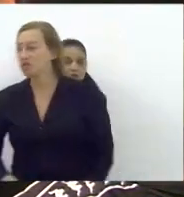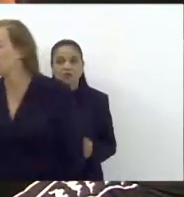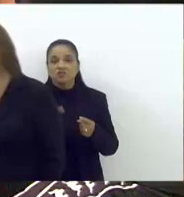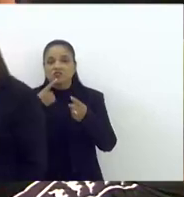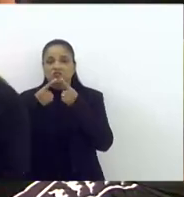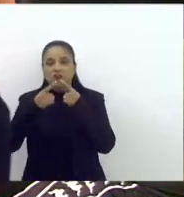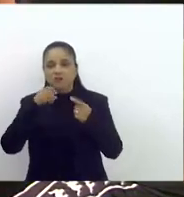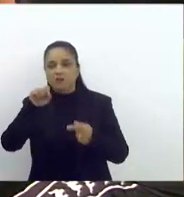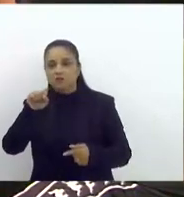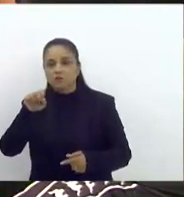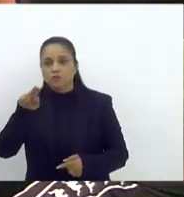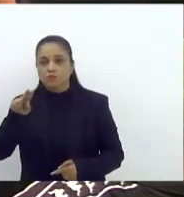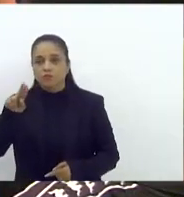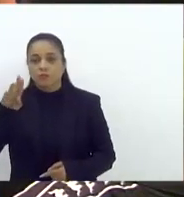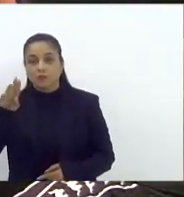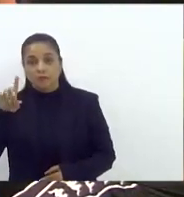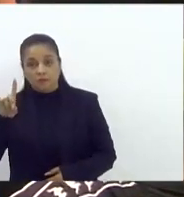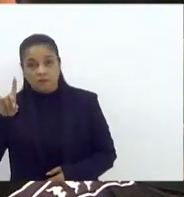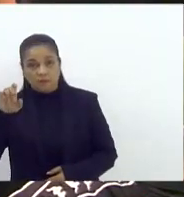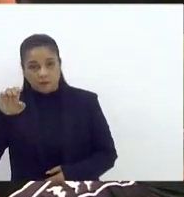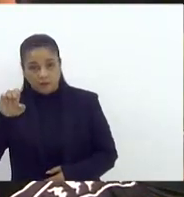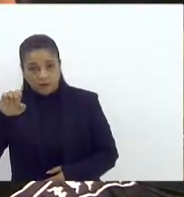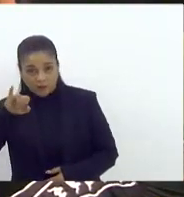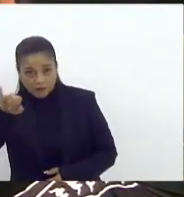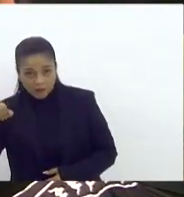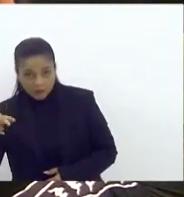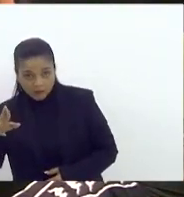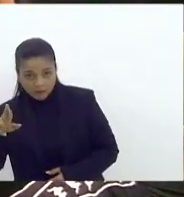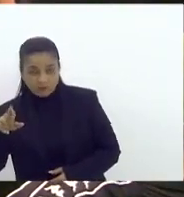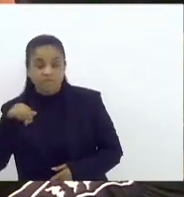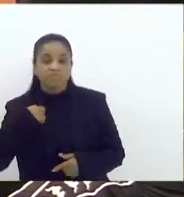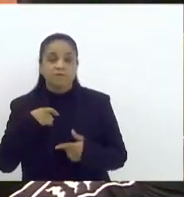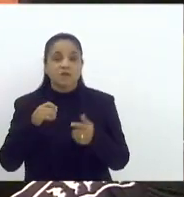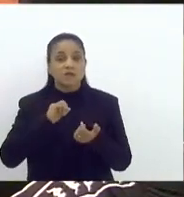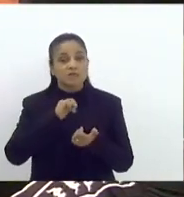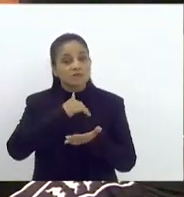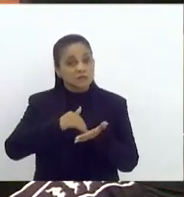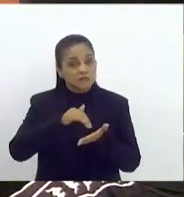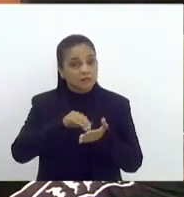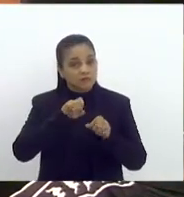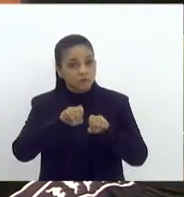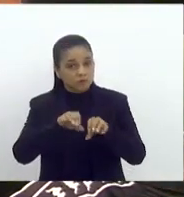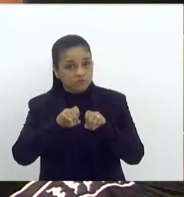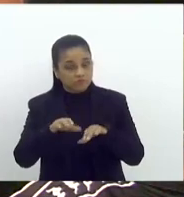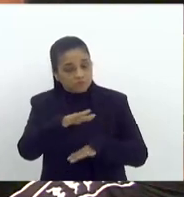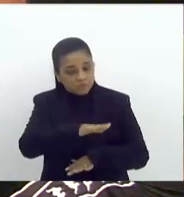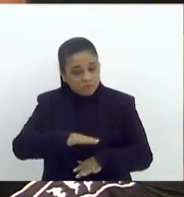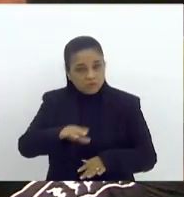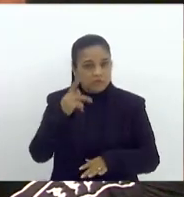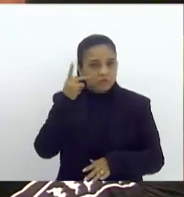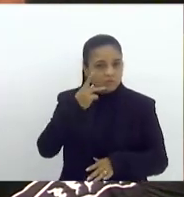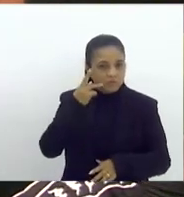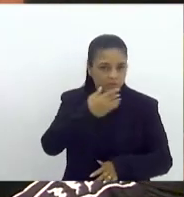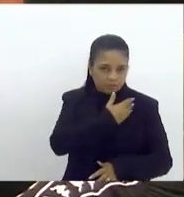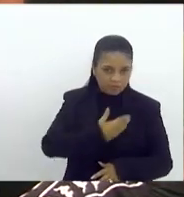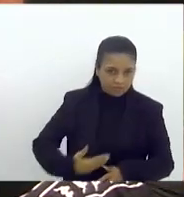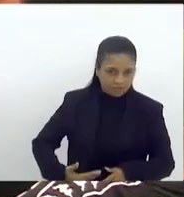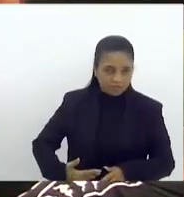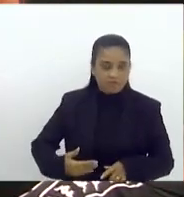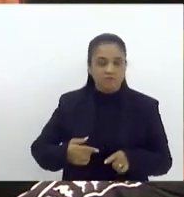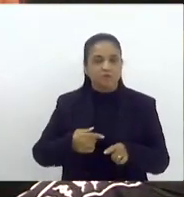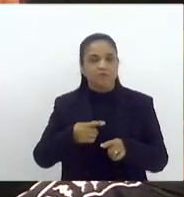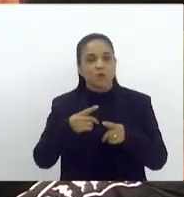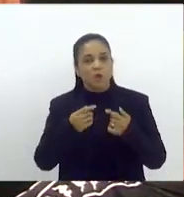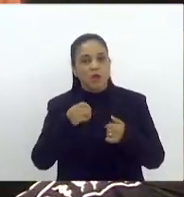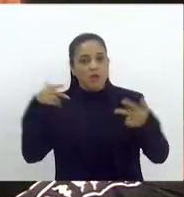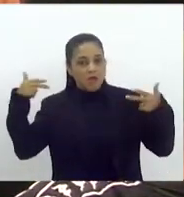Sudeste com a Secretaria de Educação justamente para fazer desse espaço um fomento real de políticas para o Hip Hop Então